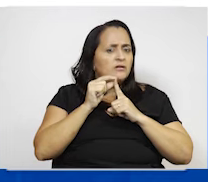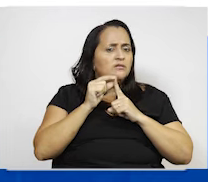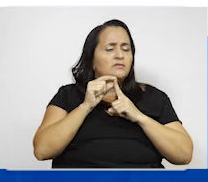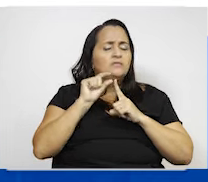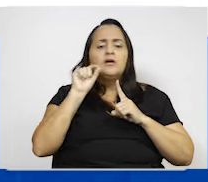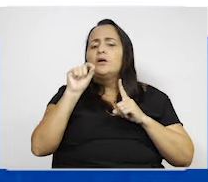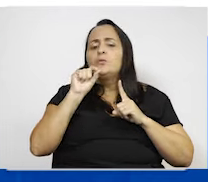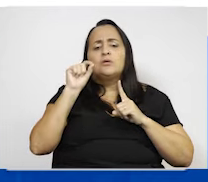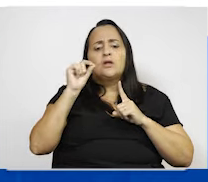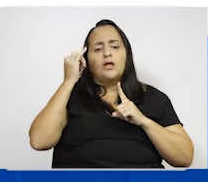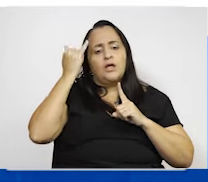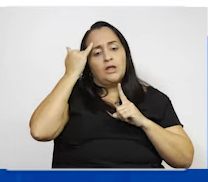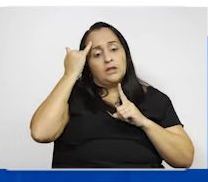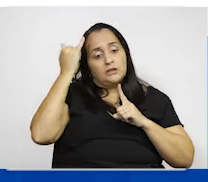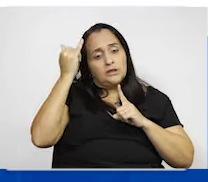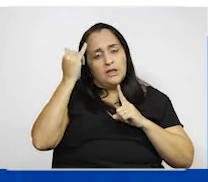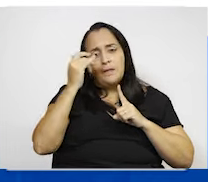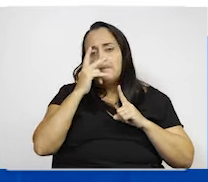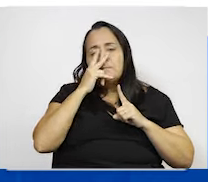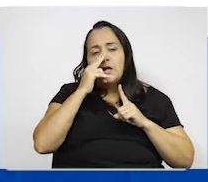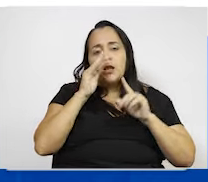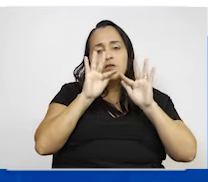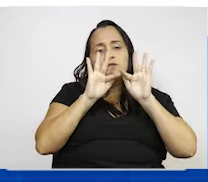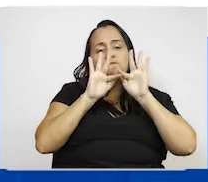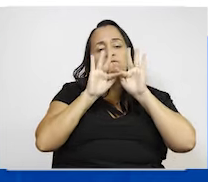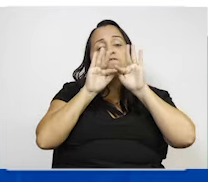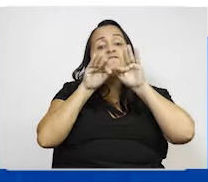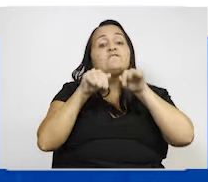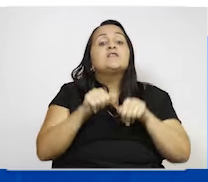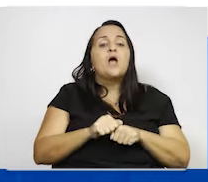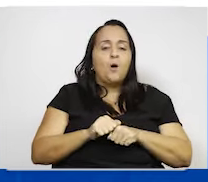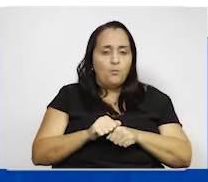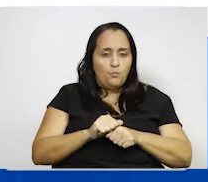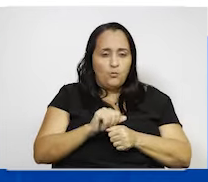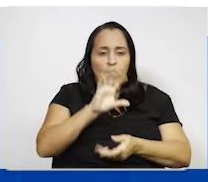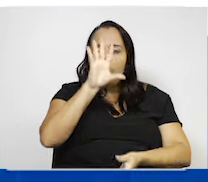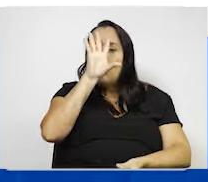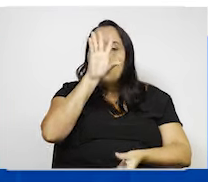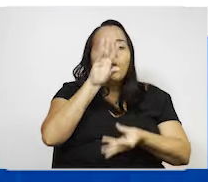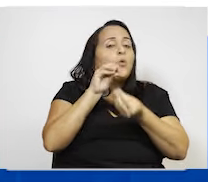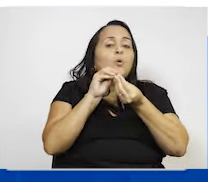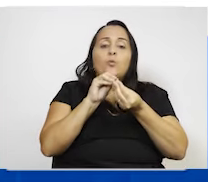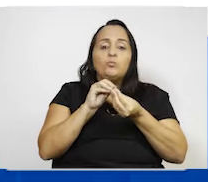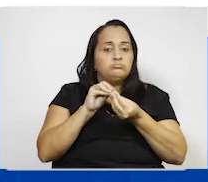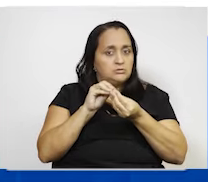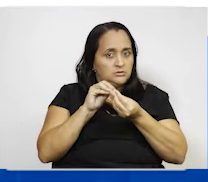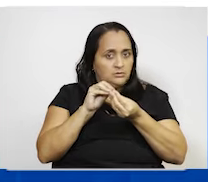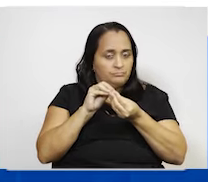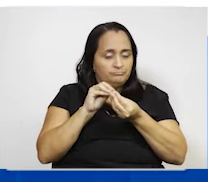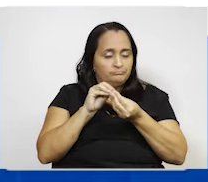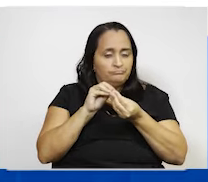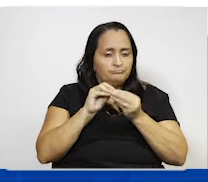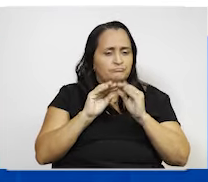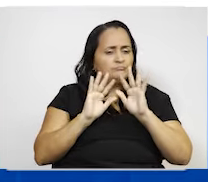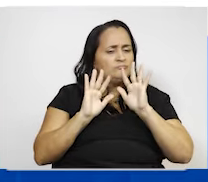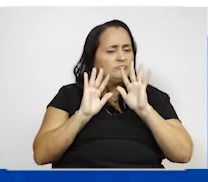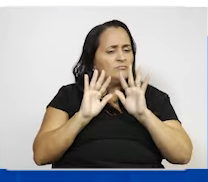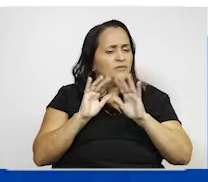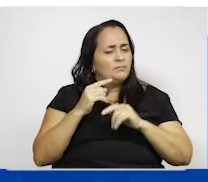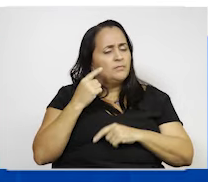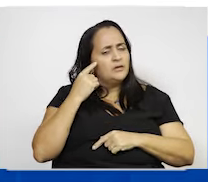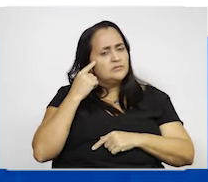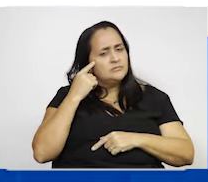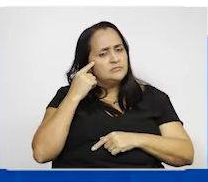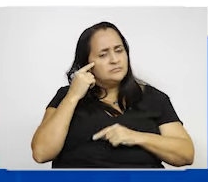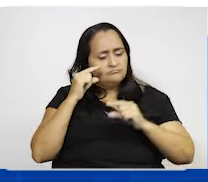de que estou finalizando, sabe? Que eu cheguei a uma conclusão mesmo. Então, que outras palavras dessas de baixo